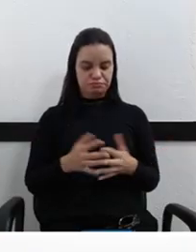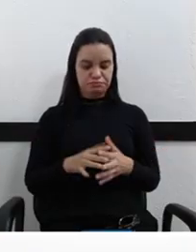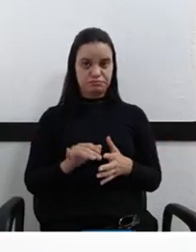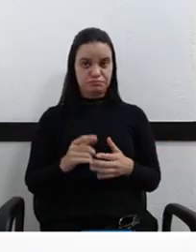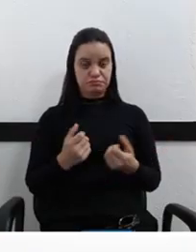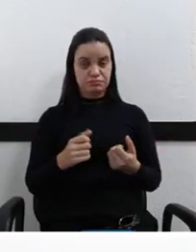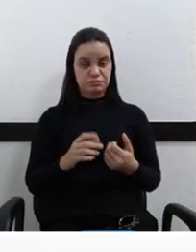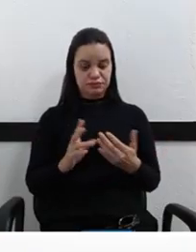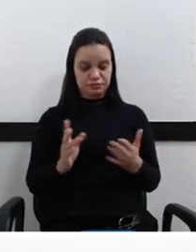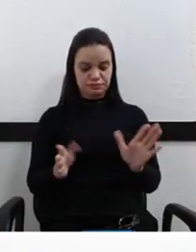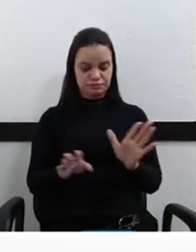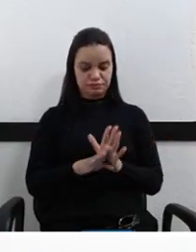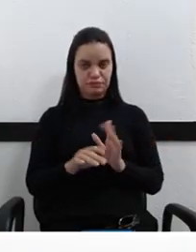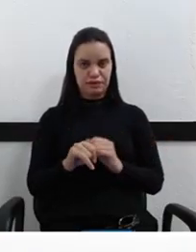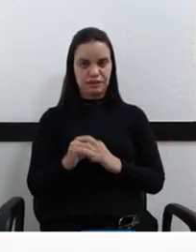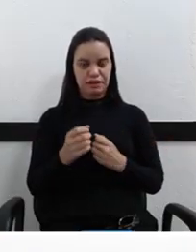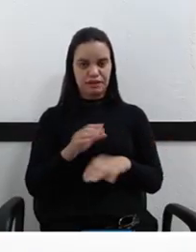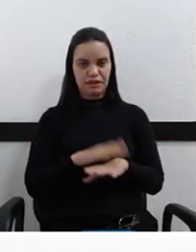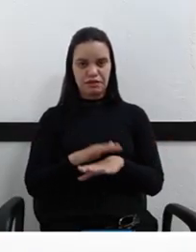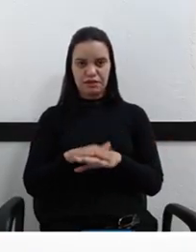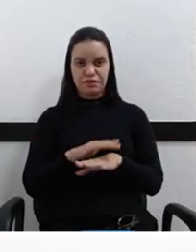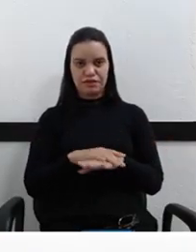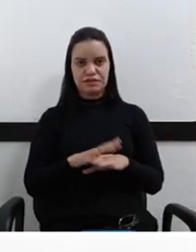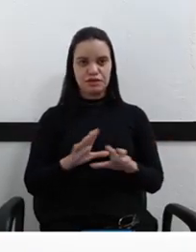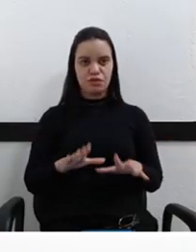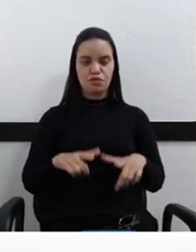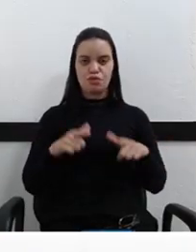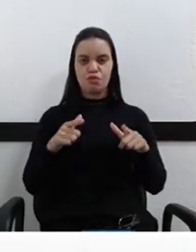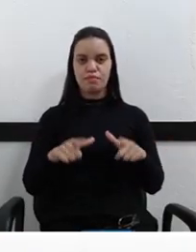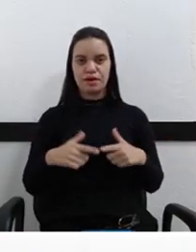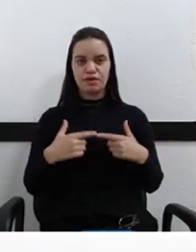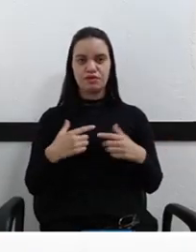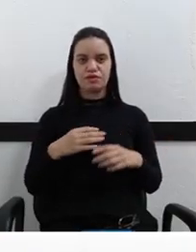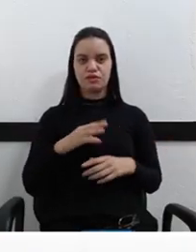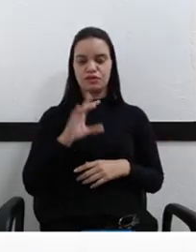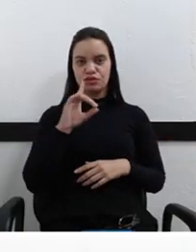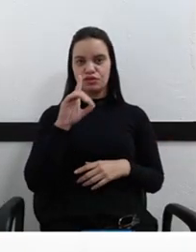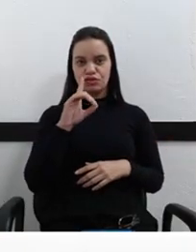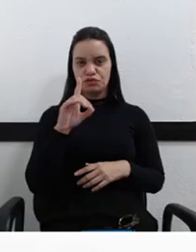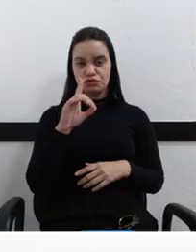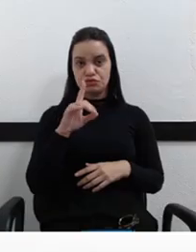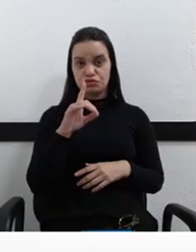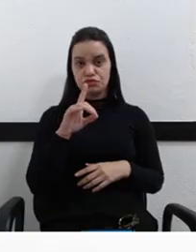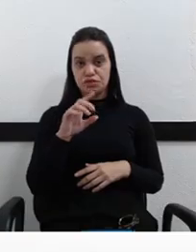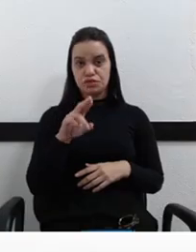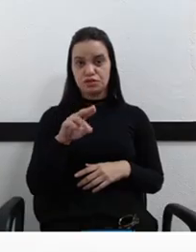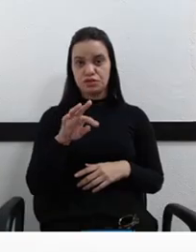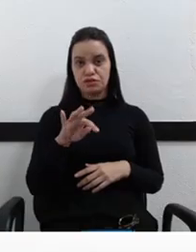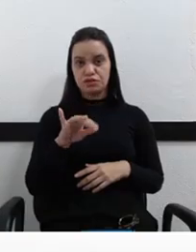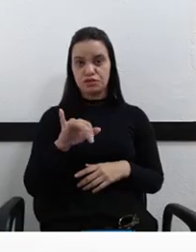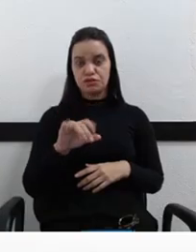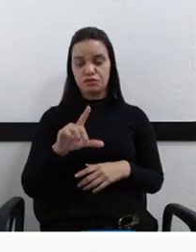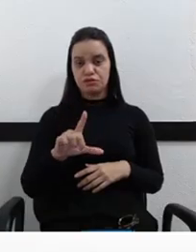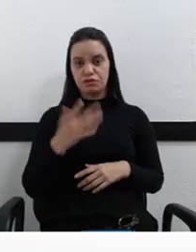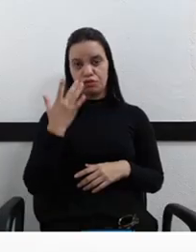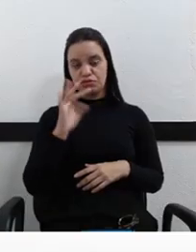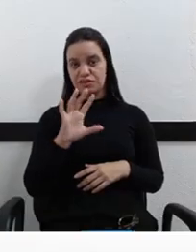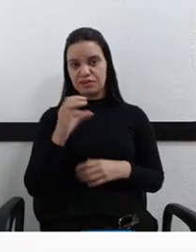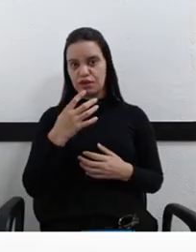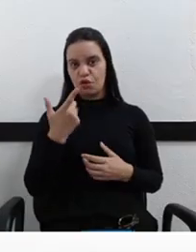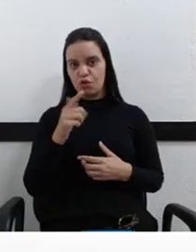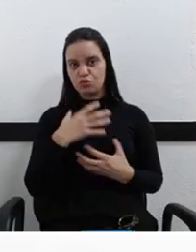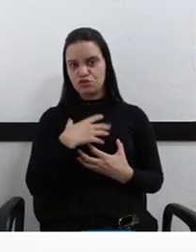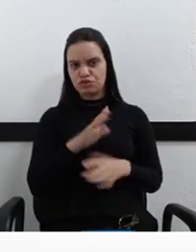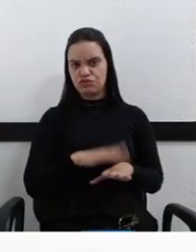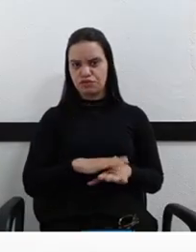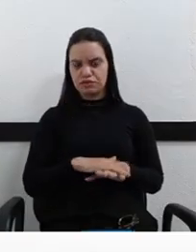que preservar. Você vai ter que fazer uma ancoragem desses dias nos dias efetivos, né? Não sei se vai ter muita outra forma de fazer